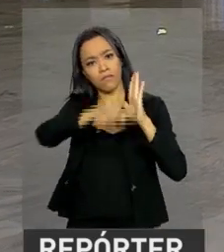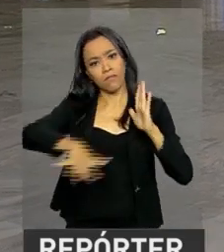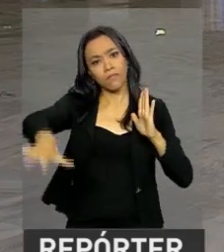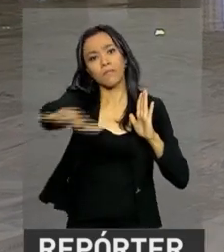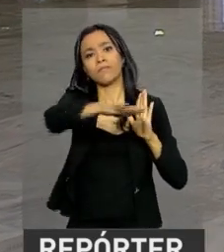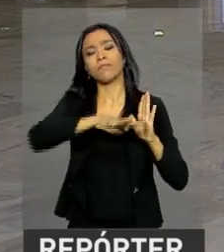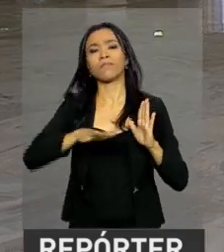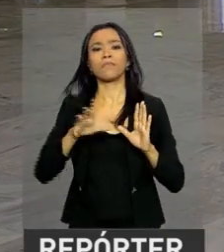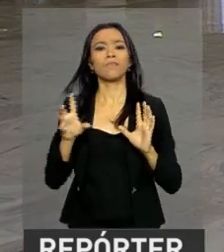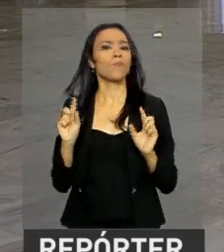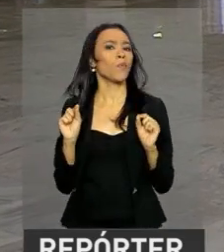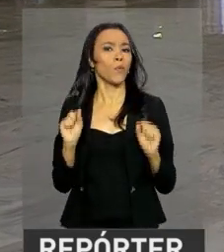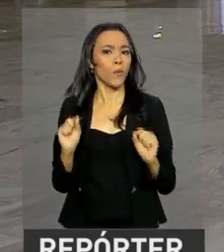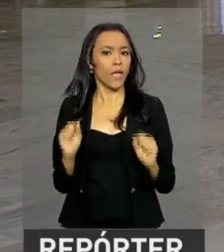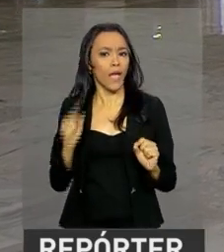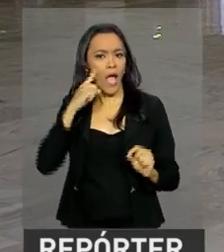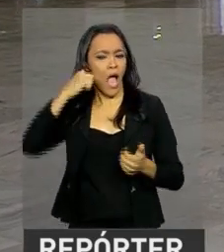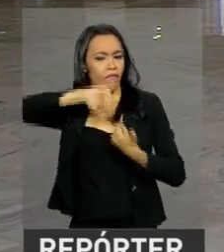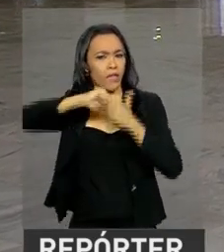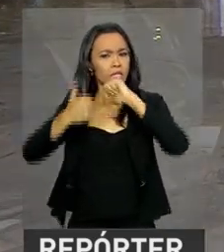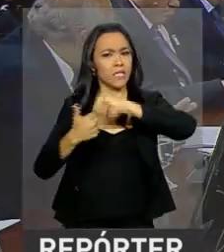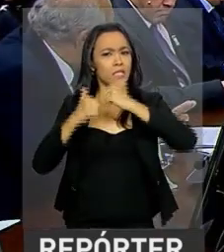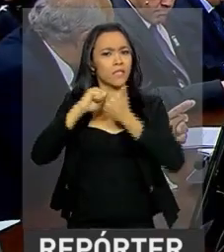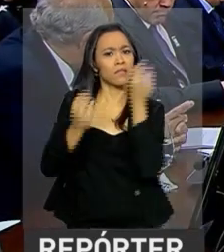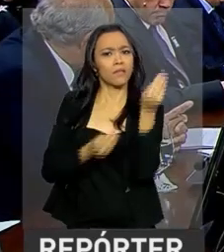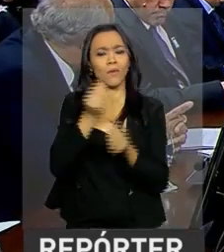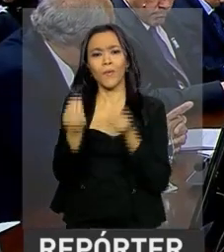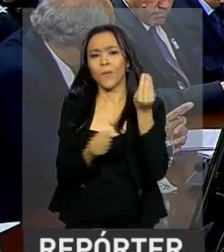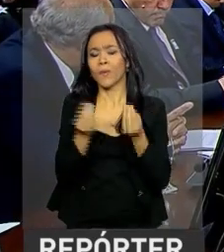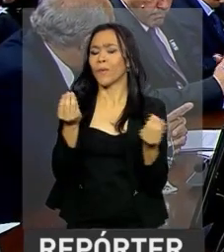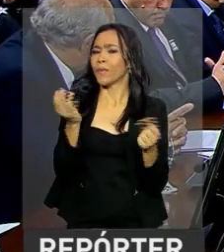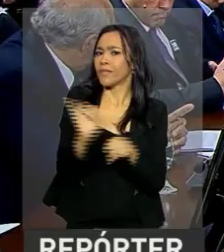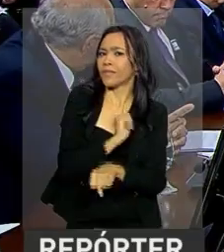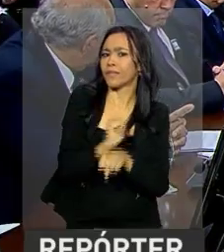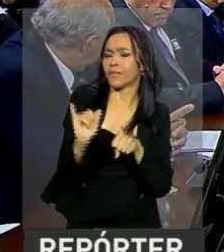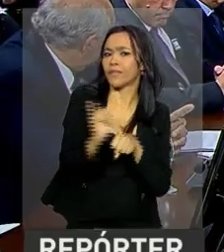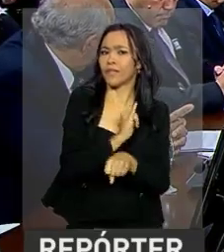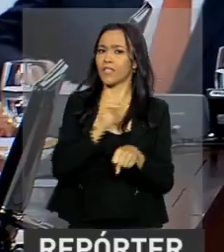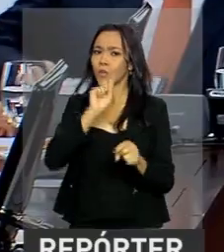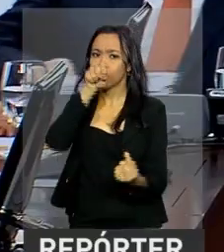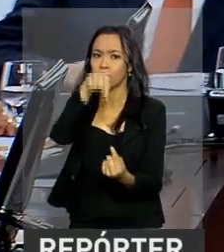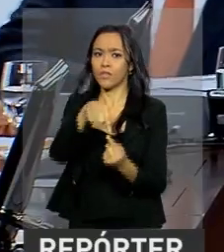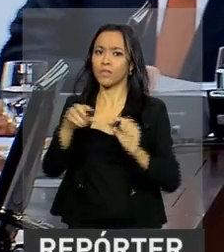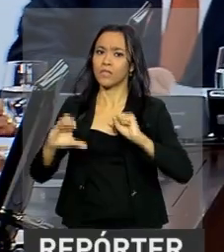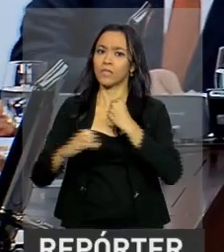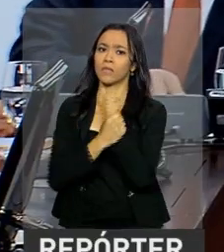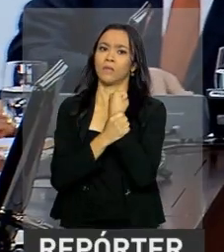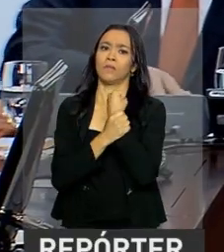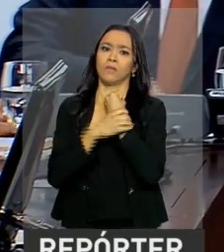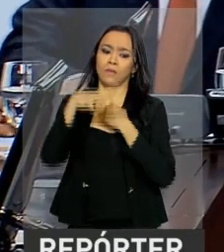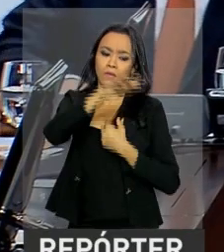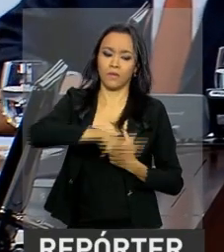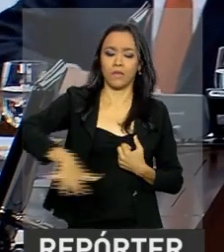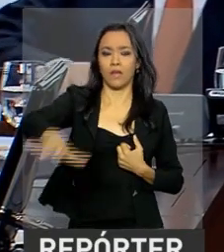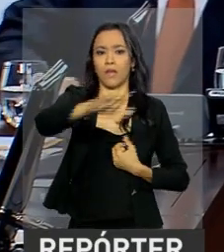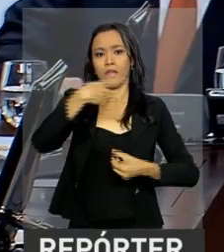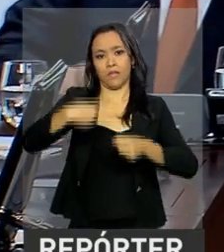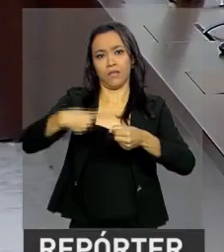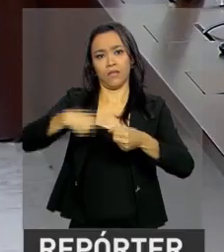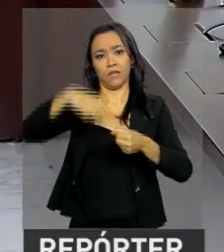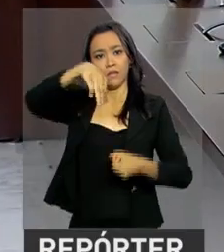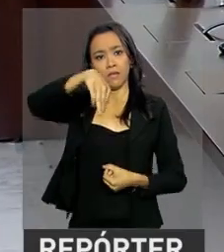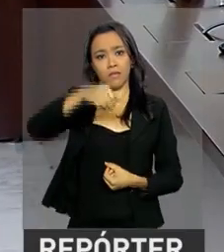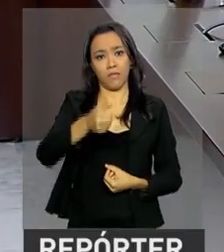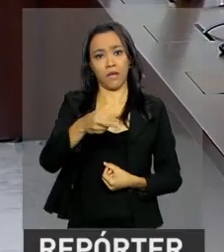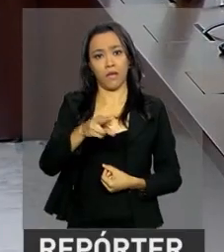também para avaliar o estágio, o andamento das medidas tomadas para garantir a recuperação lá na região. Também serviu para